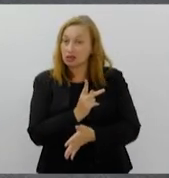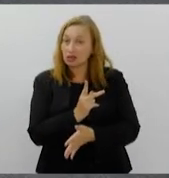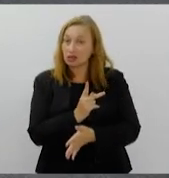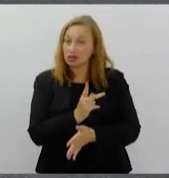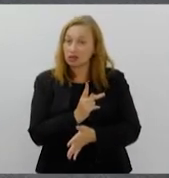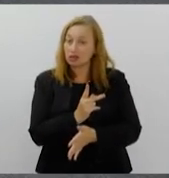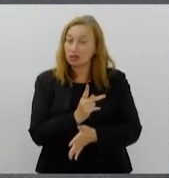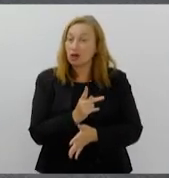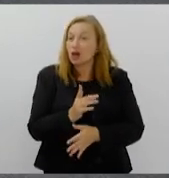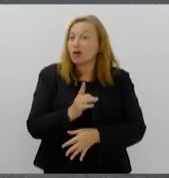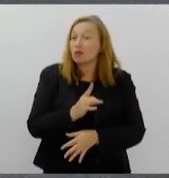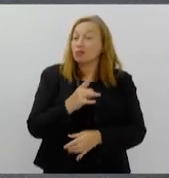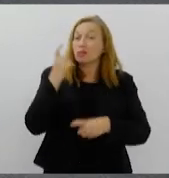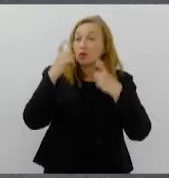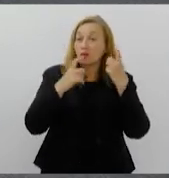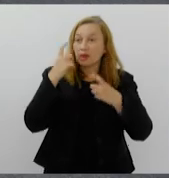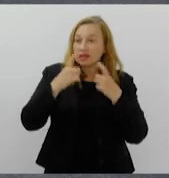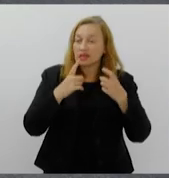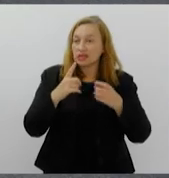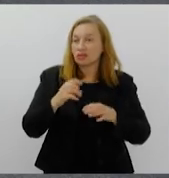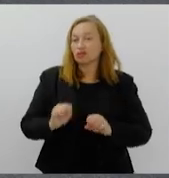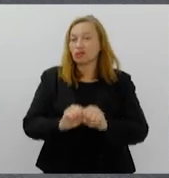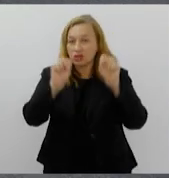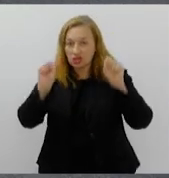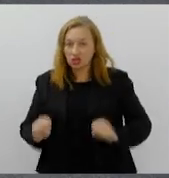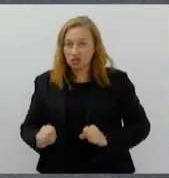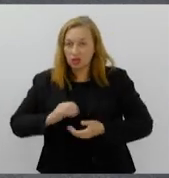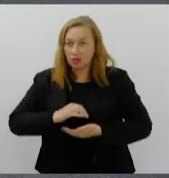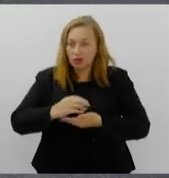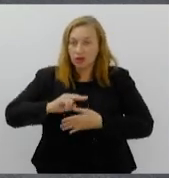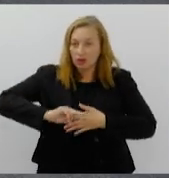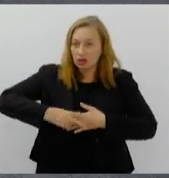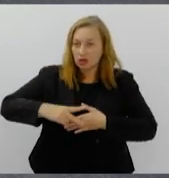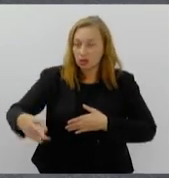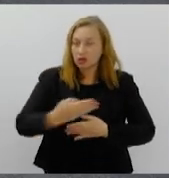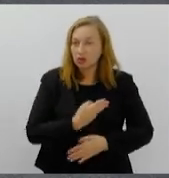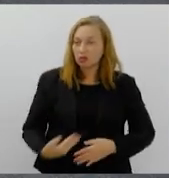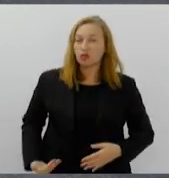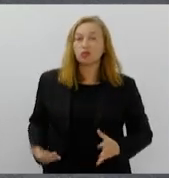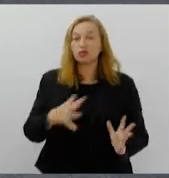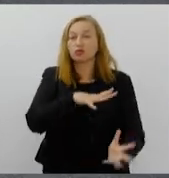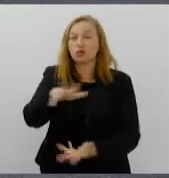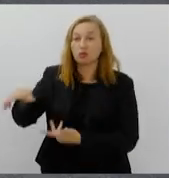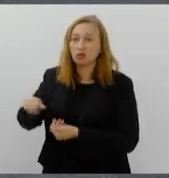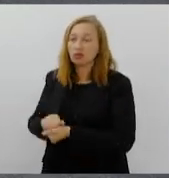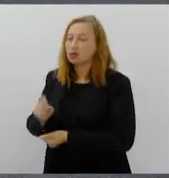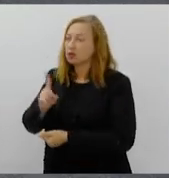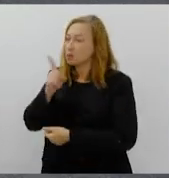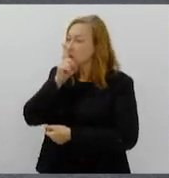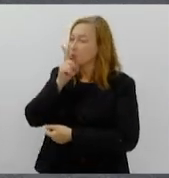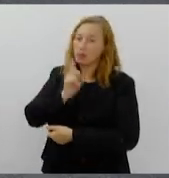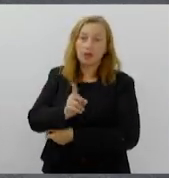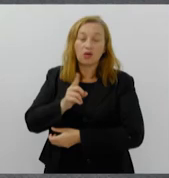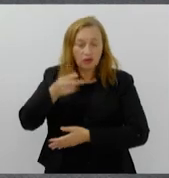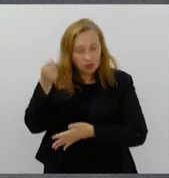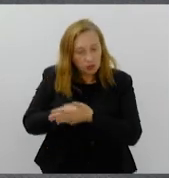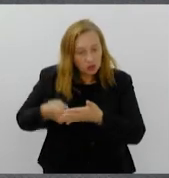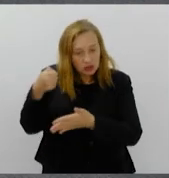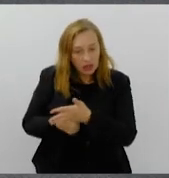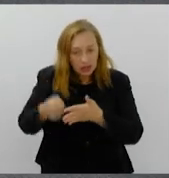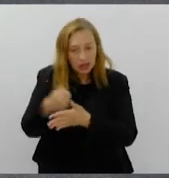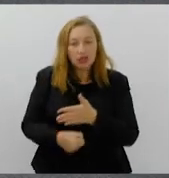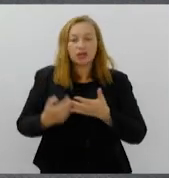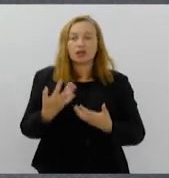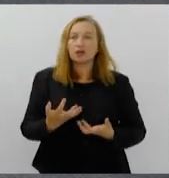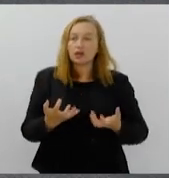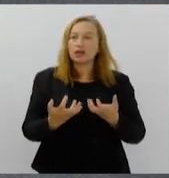credibilidade do maior sistema de transplantes públicos do mundo. Nós não vamos nos calar, nós vamos continuar lutando, então eu quero